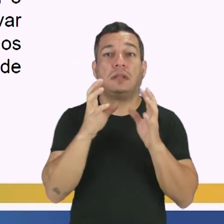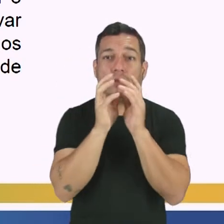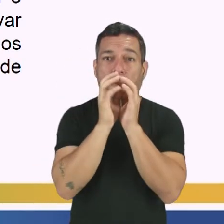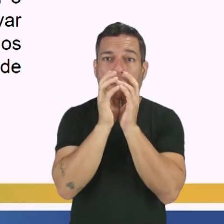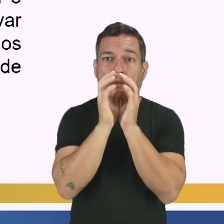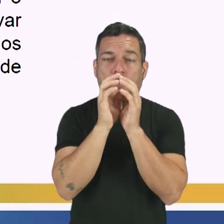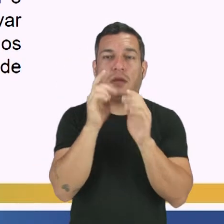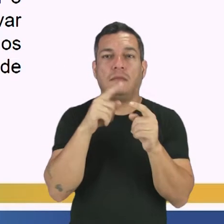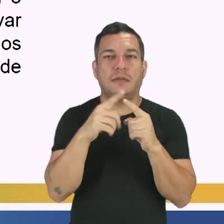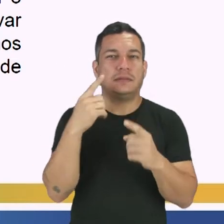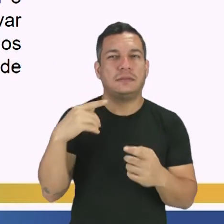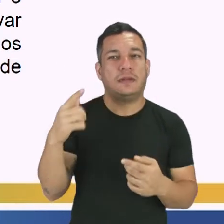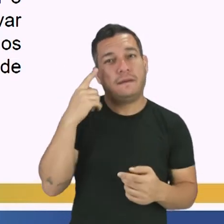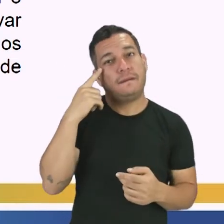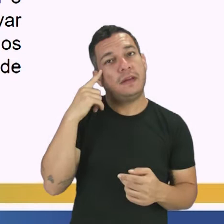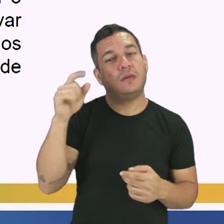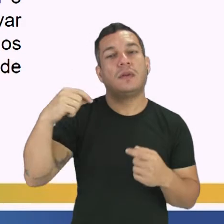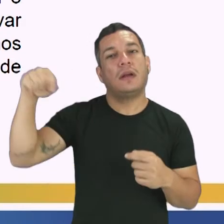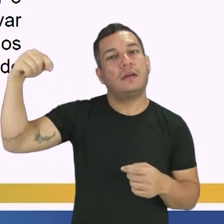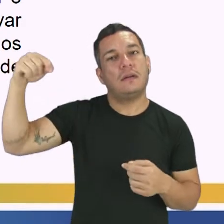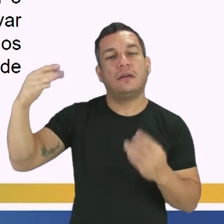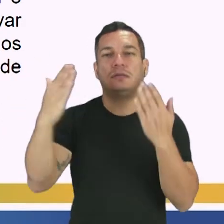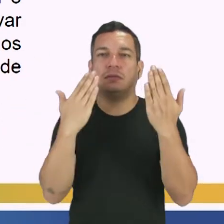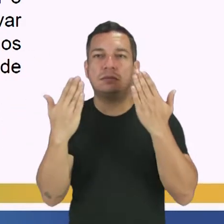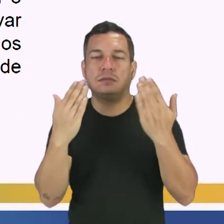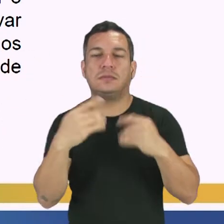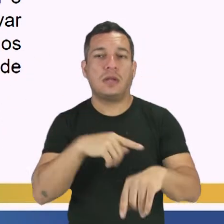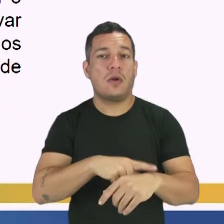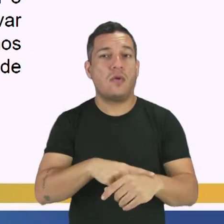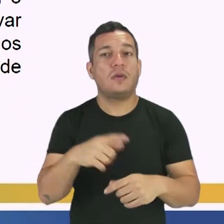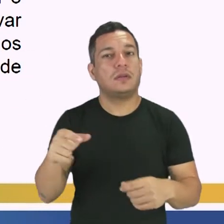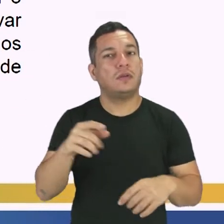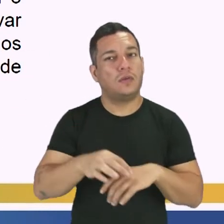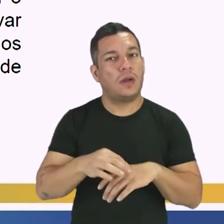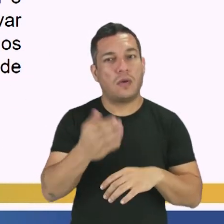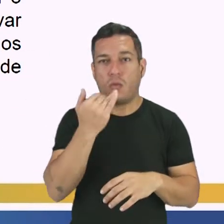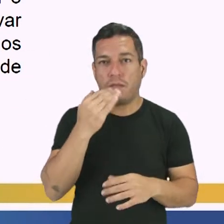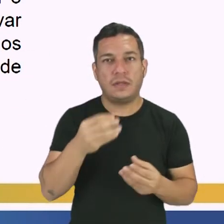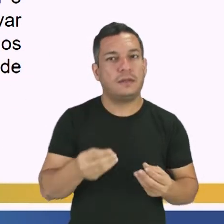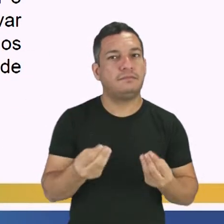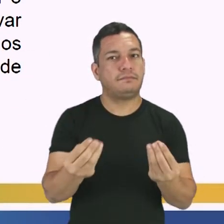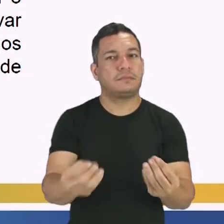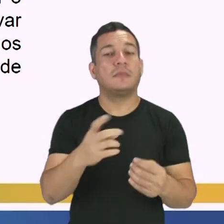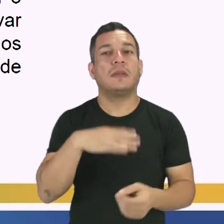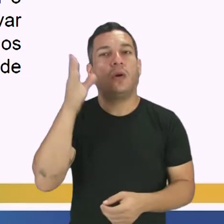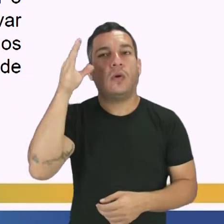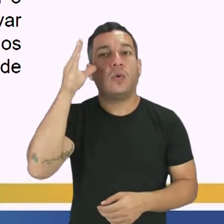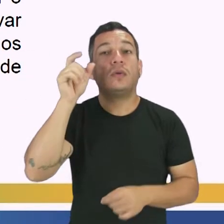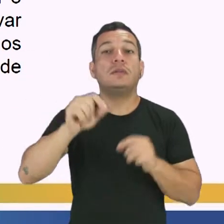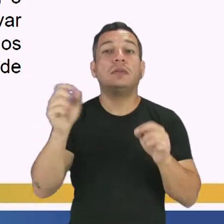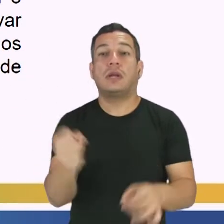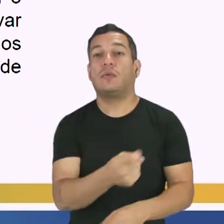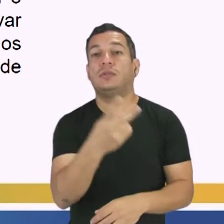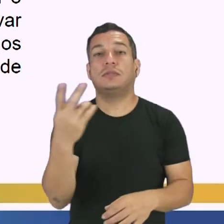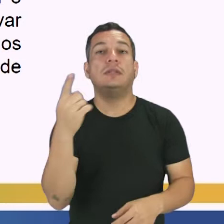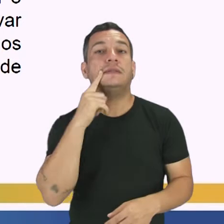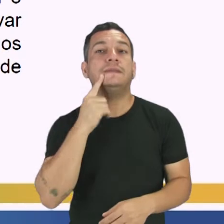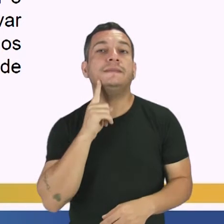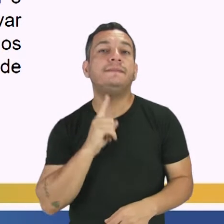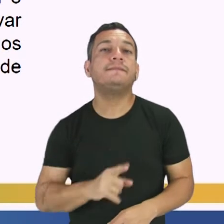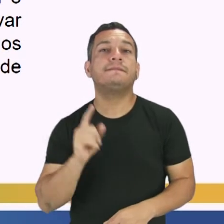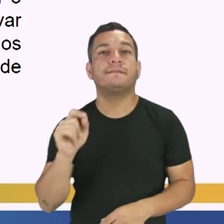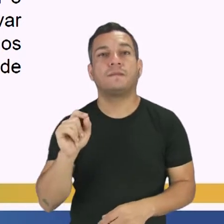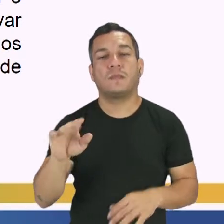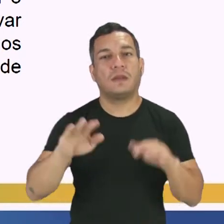uma associação entre a campainha e a hora em que o alimento era servido. O curioso é que a quantidade de